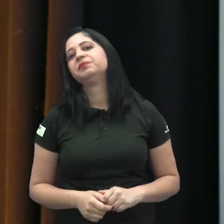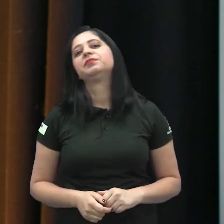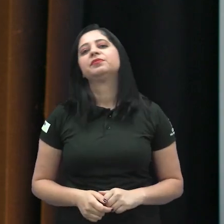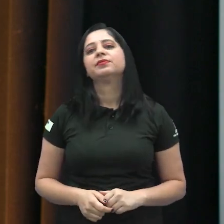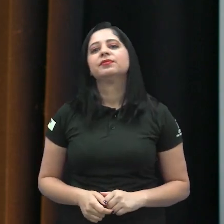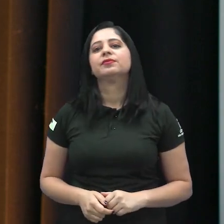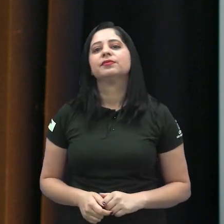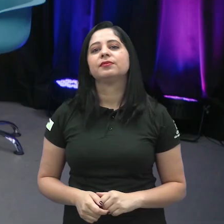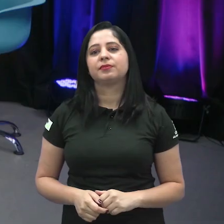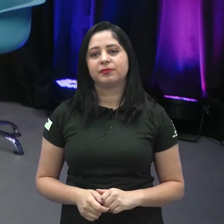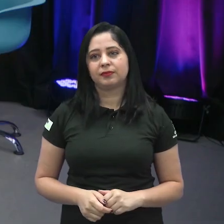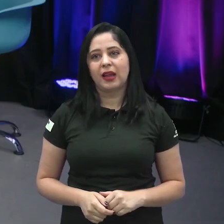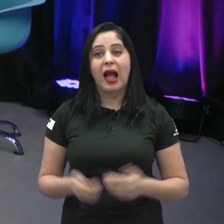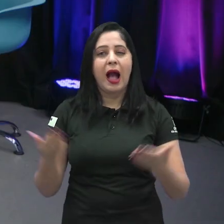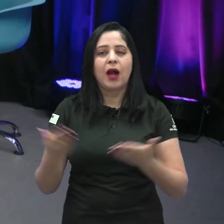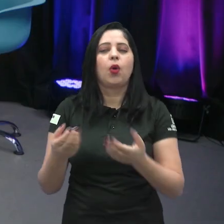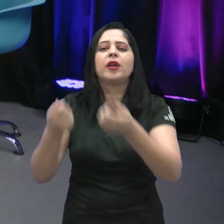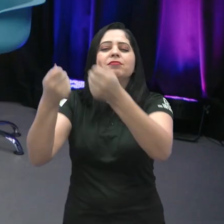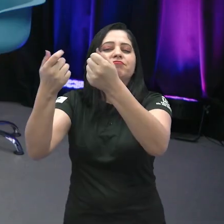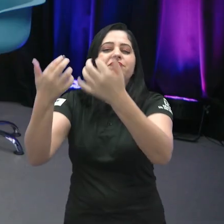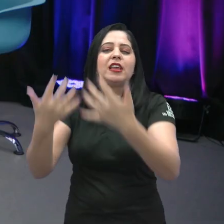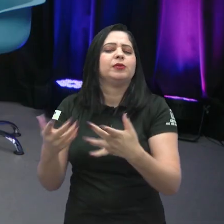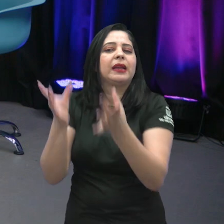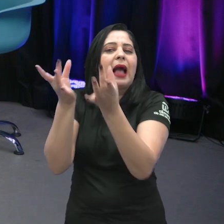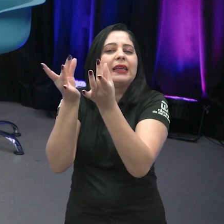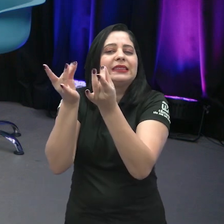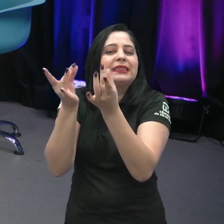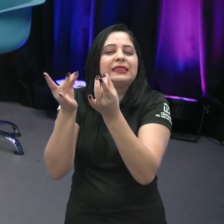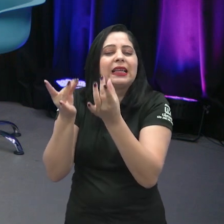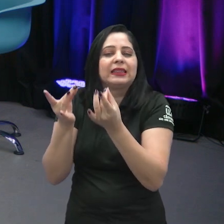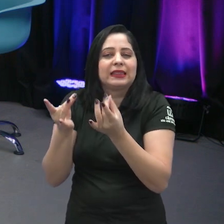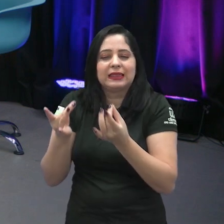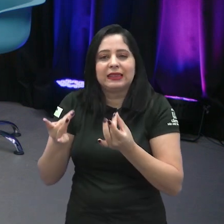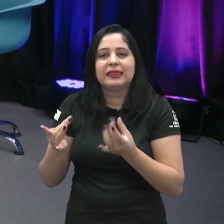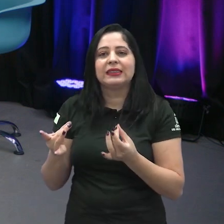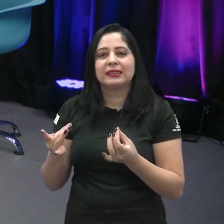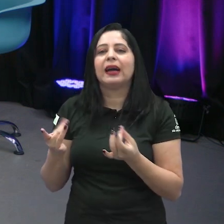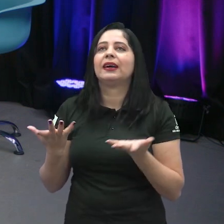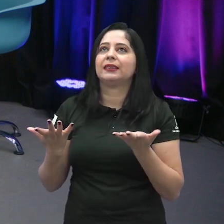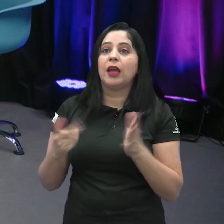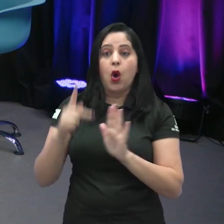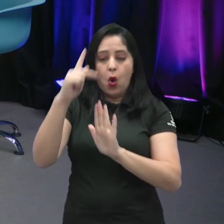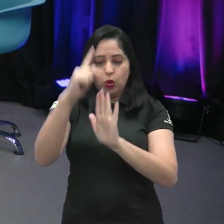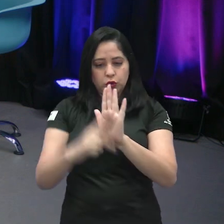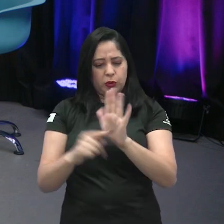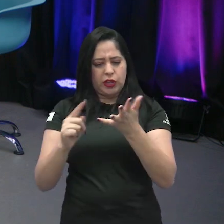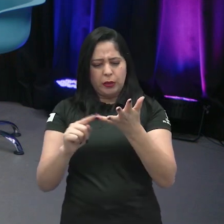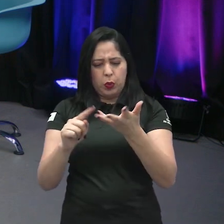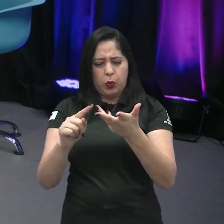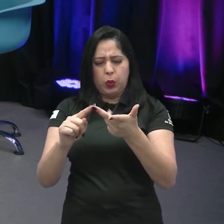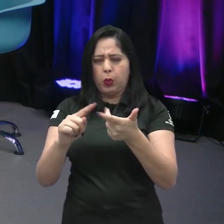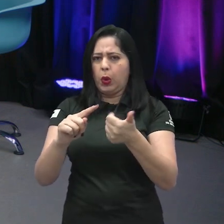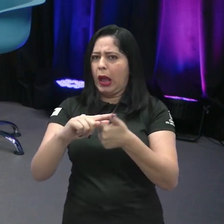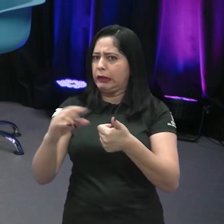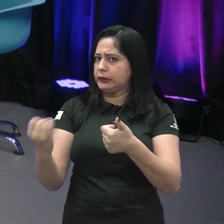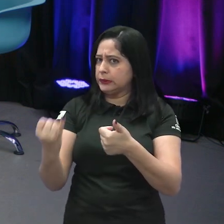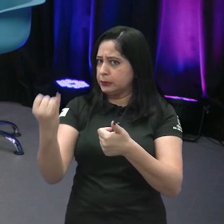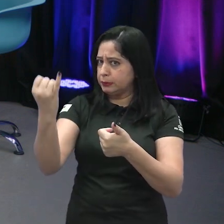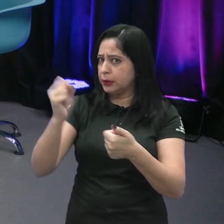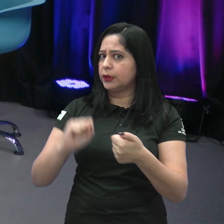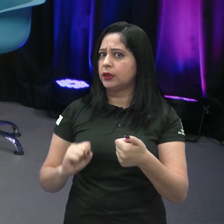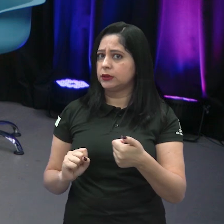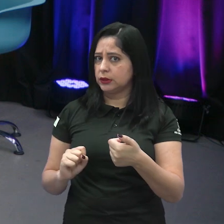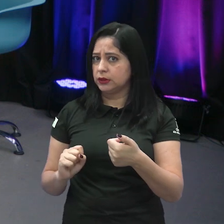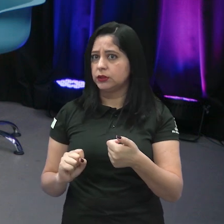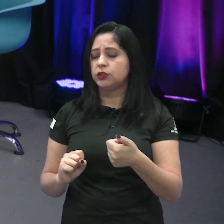cidade. Muito bom. A gente vai esmiuçar mais para frente um pouquinho sobre esses projetos que são marca muito forte aqui dentro do